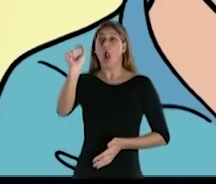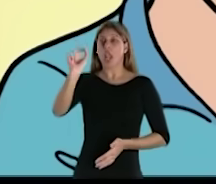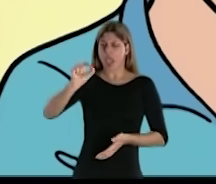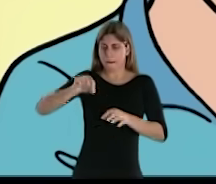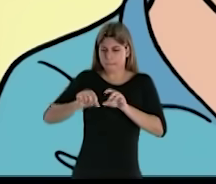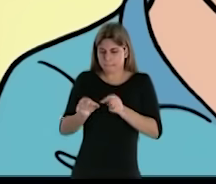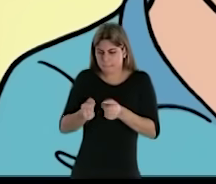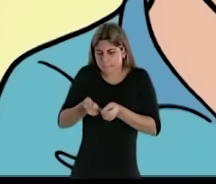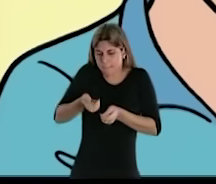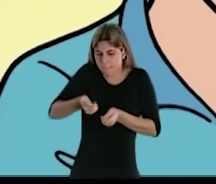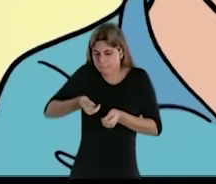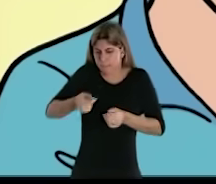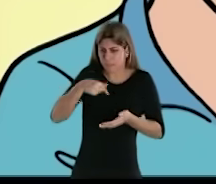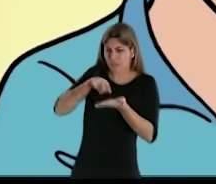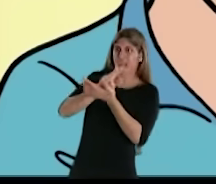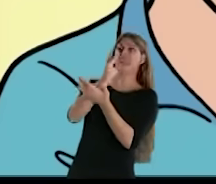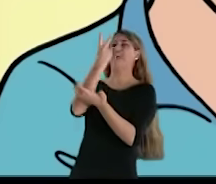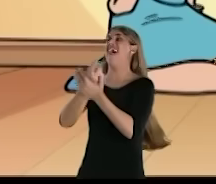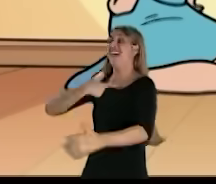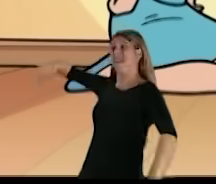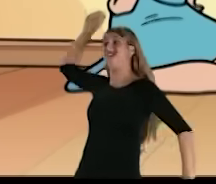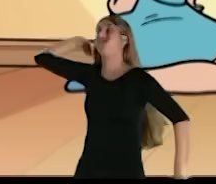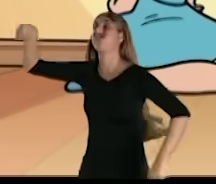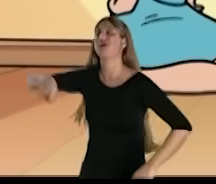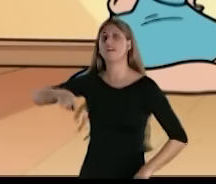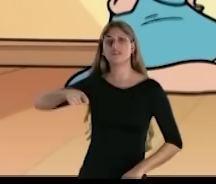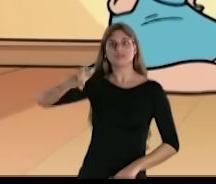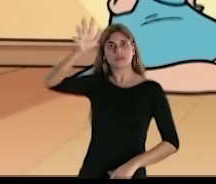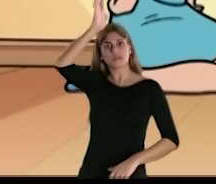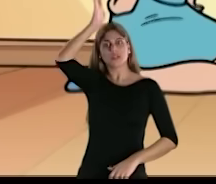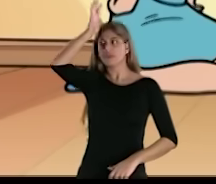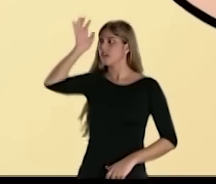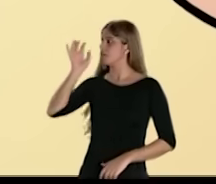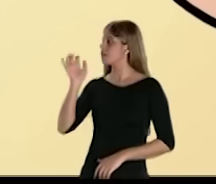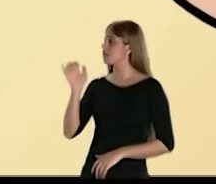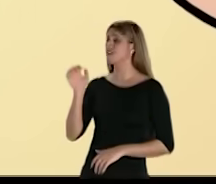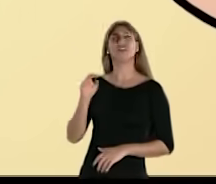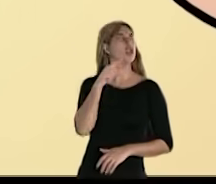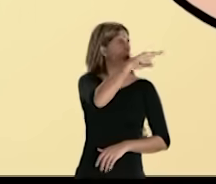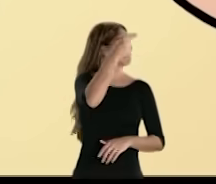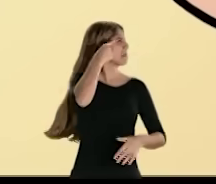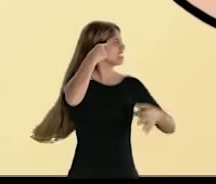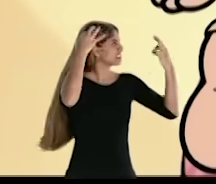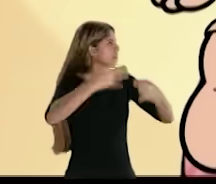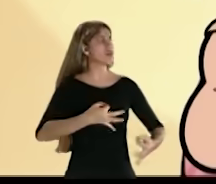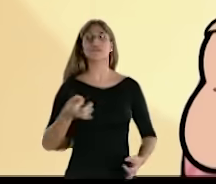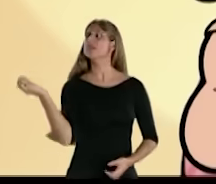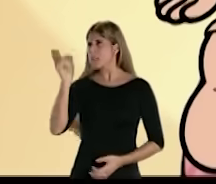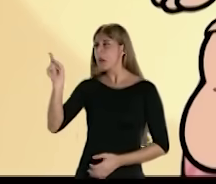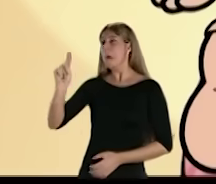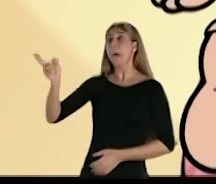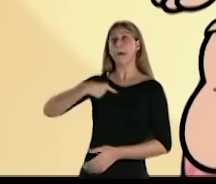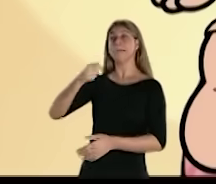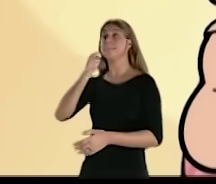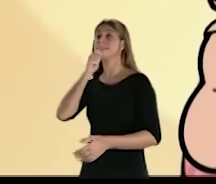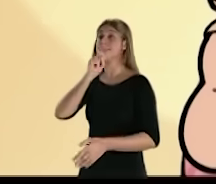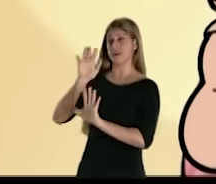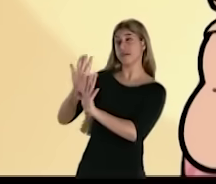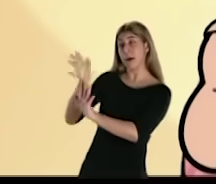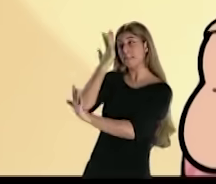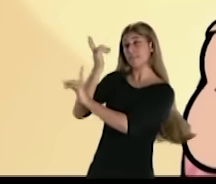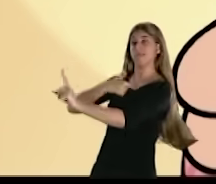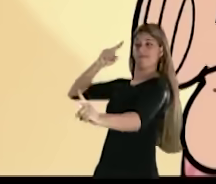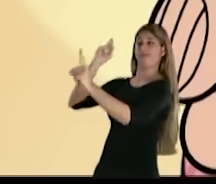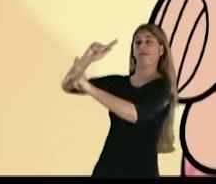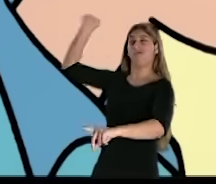cascão quando ia dar uma coelhada no Cebolinha. E você acha que isso está certo? Claro que não, mãe. Mas não se preocupe que amanhã